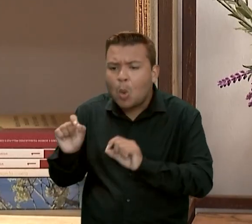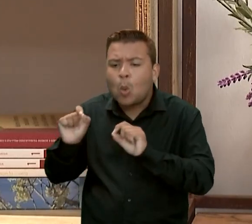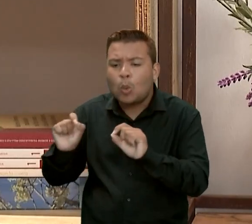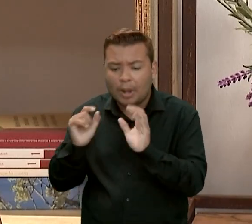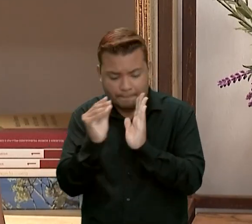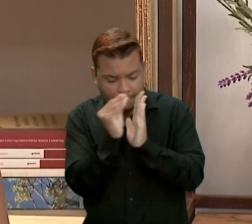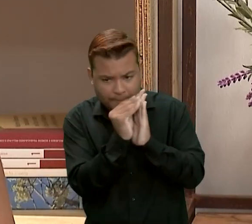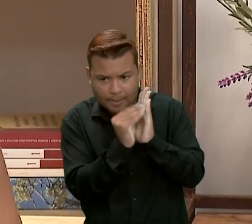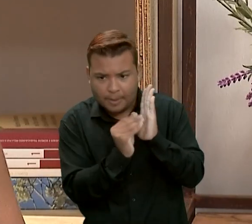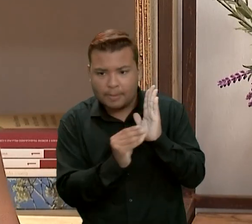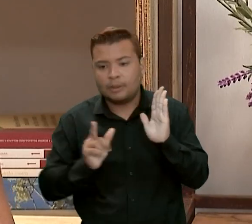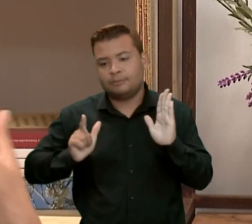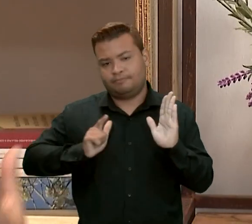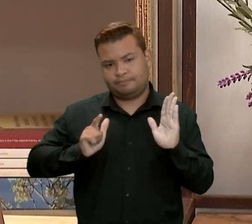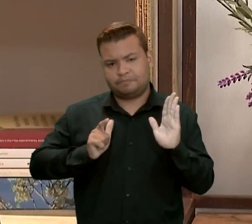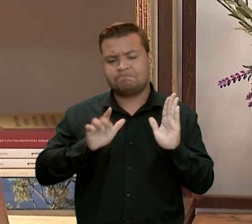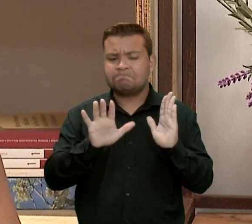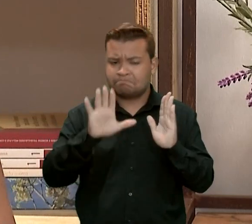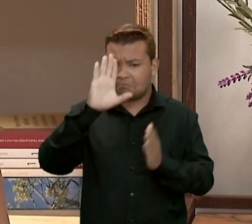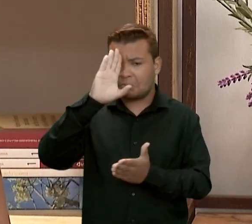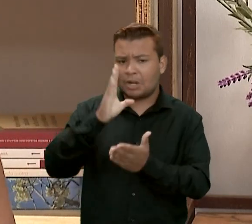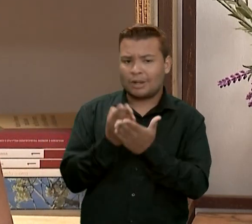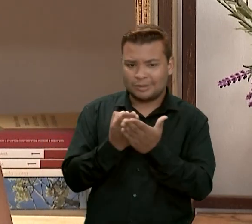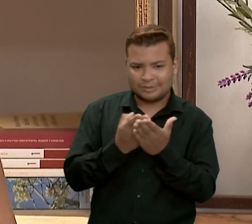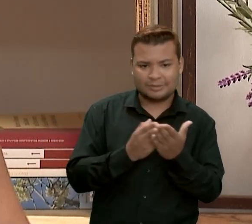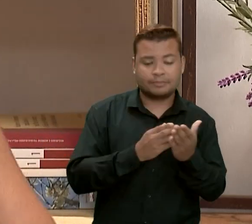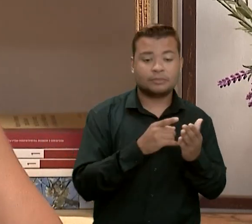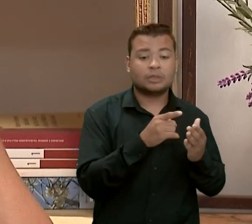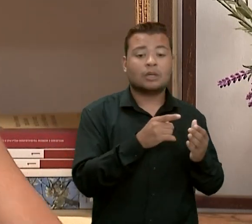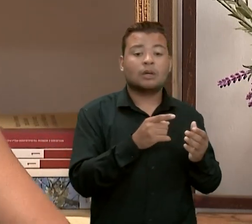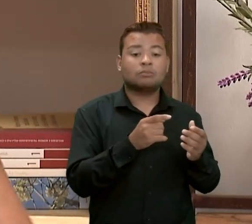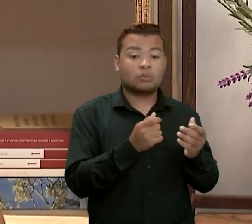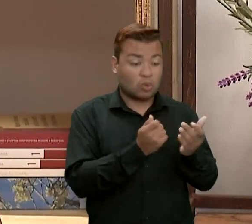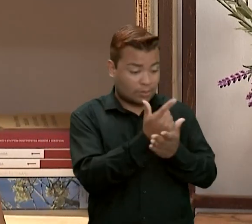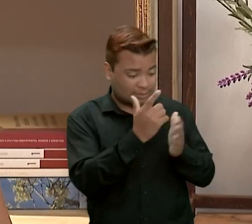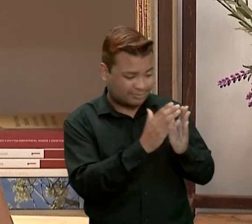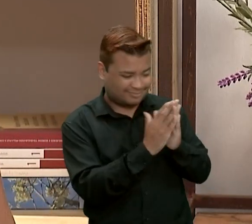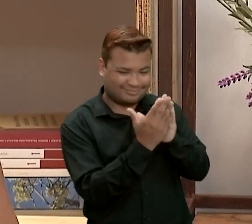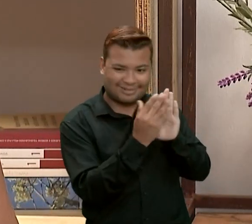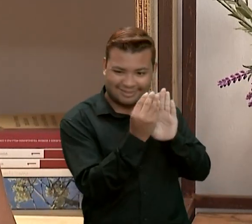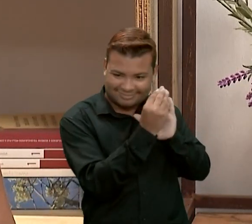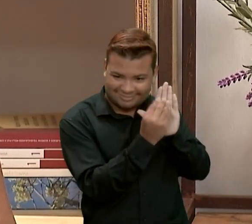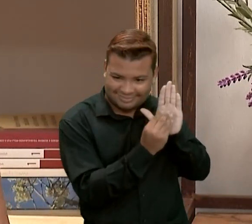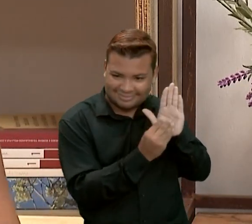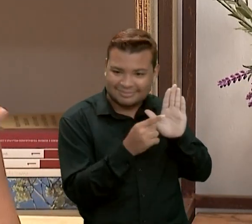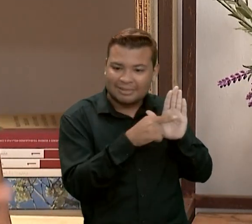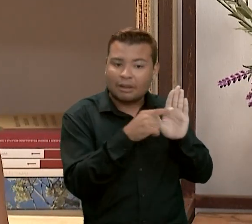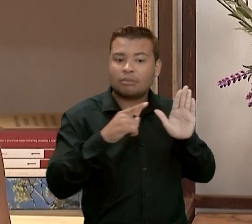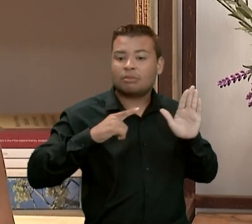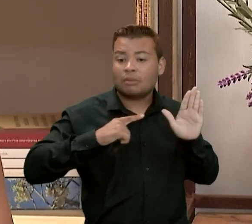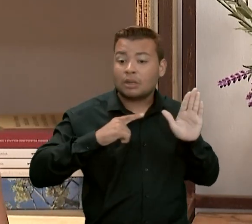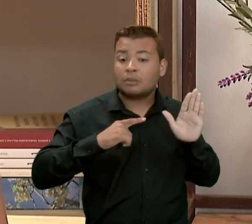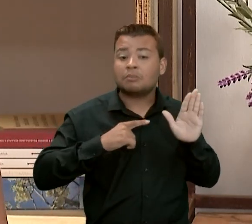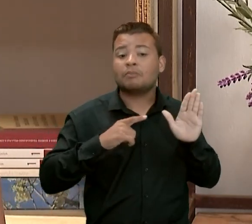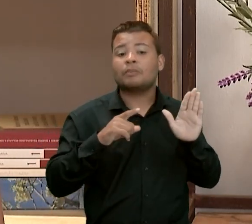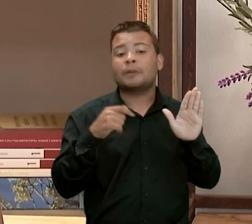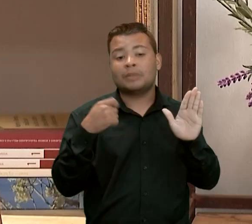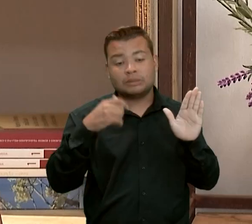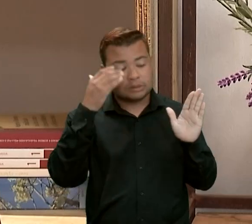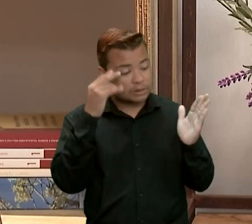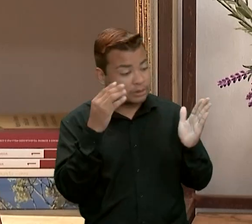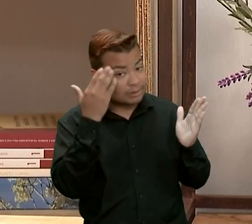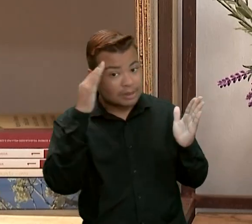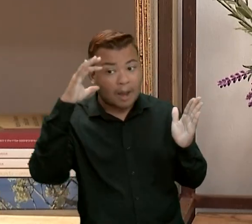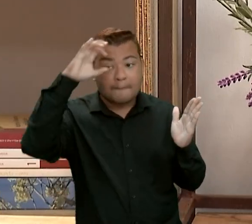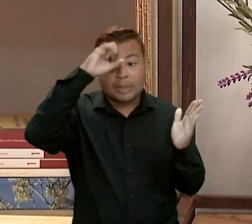eu acredito que a gente, junto com a embalagem e tudo mais, o consumidor, a gente tem que aprender, né, a entender esse rótulo,